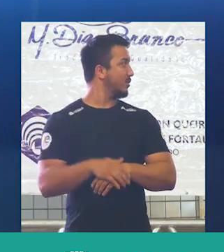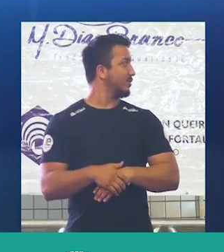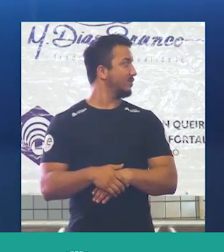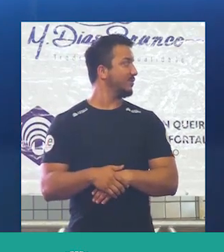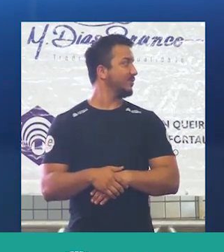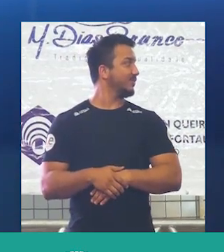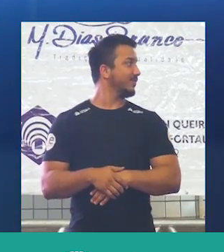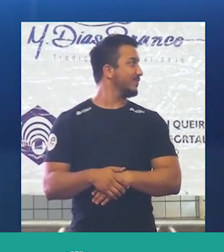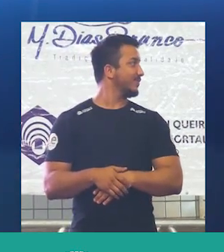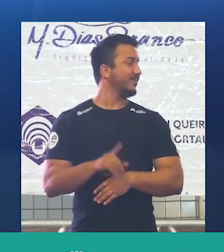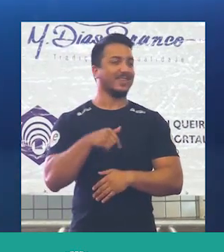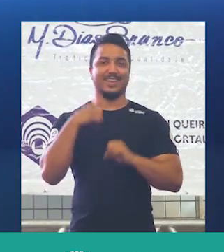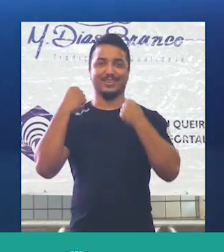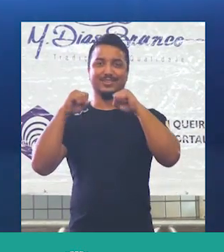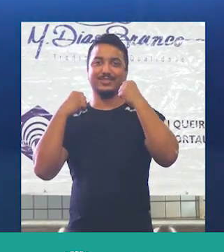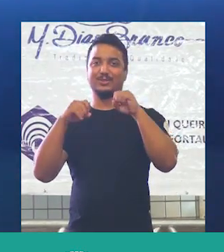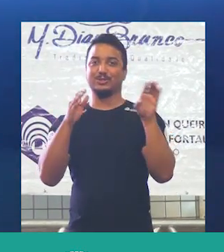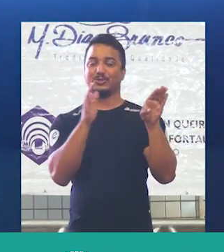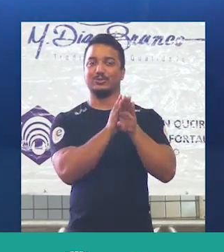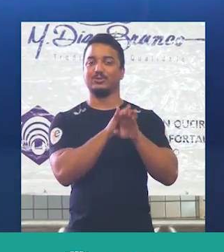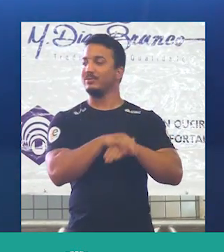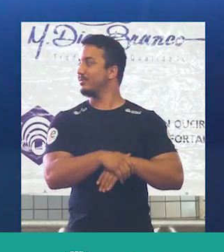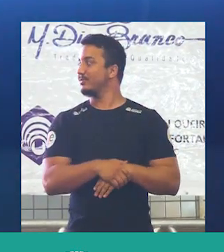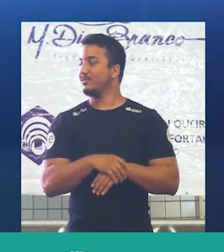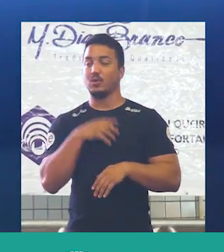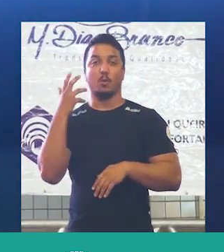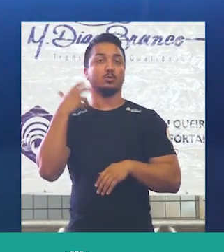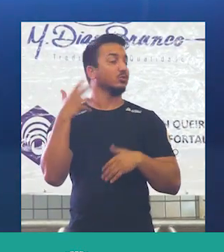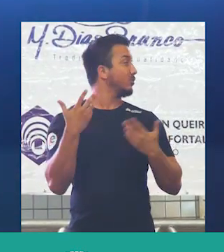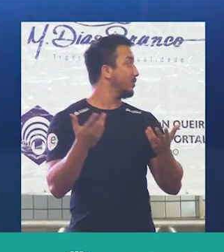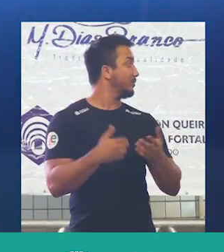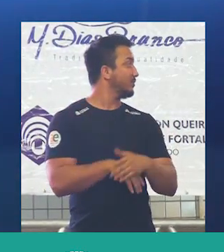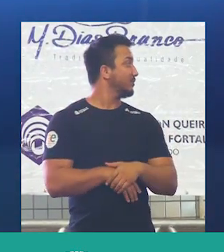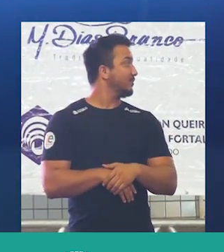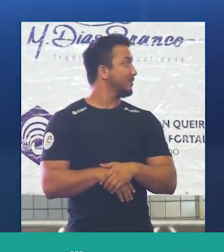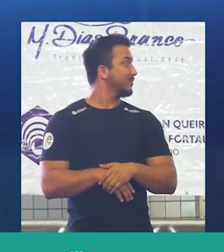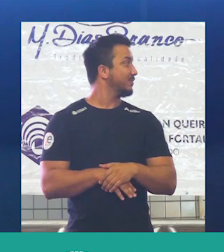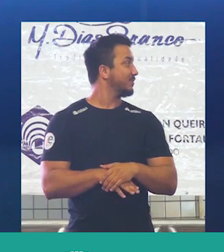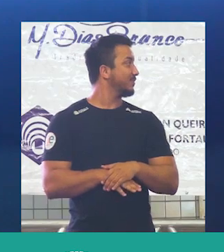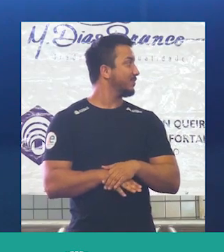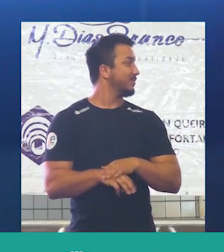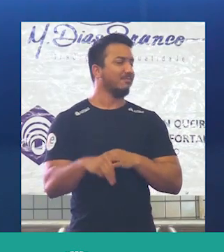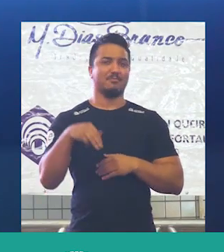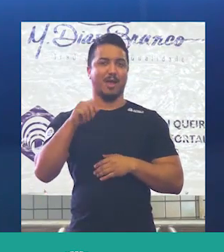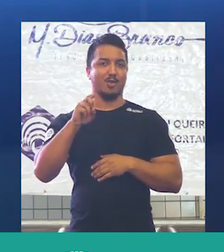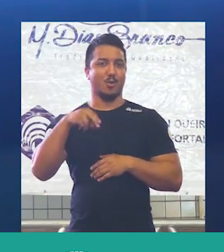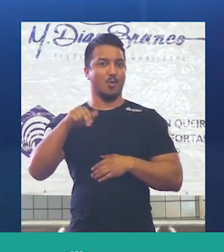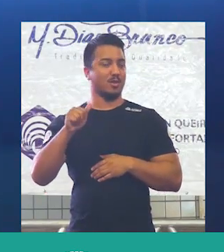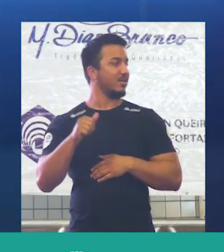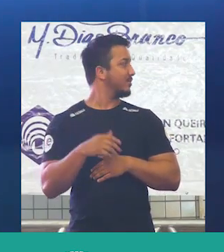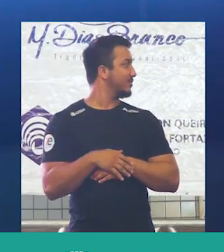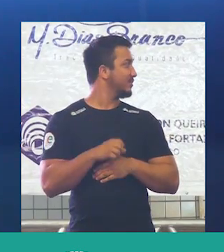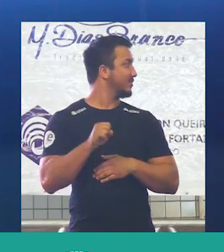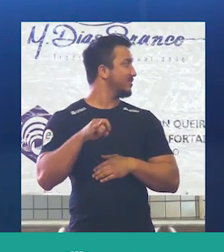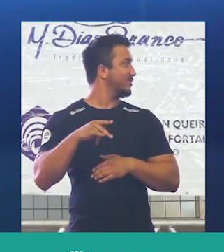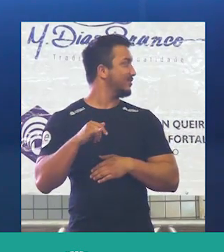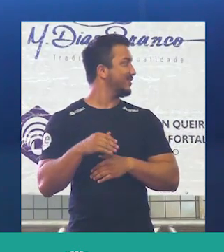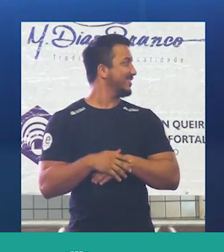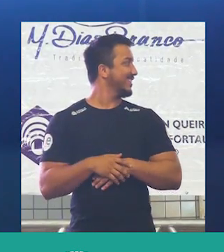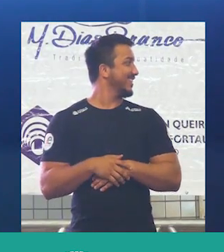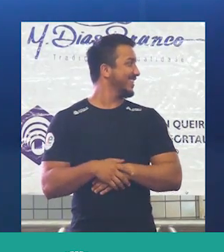aí quem chegou ali para fazer educação física. Qual é a música hoje? Madonna? Não. Cyndi